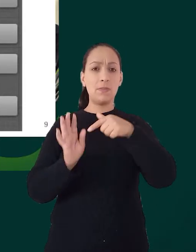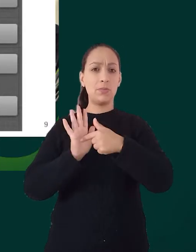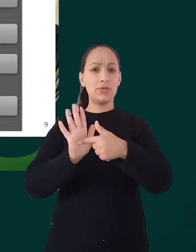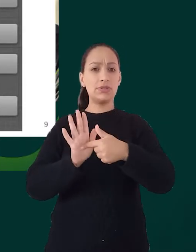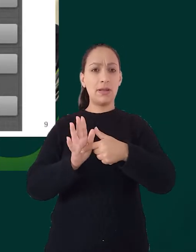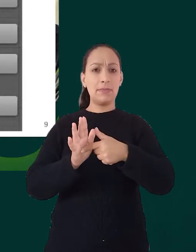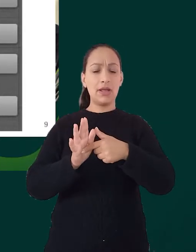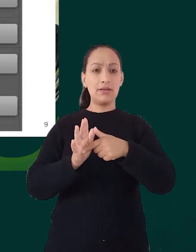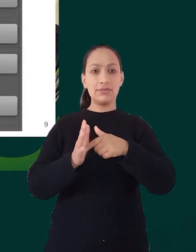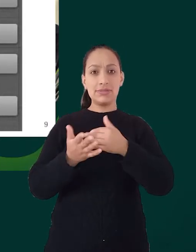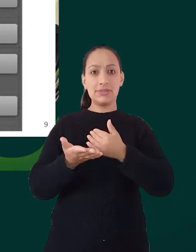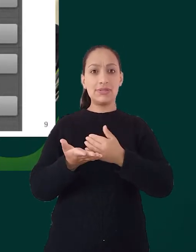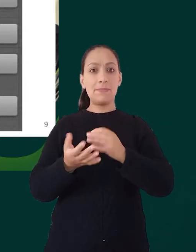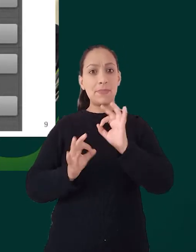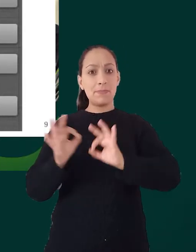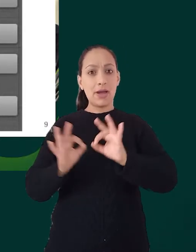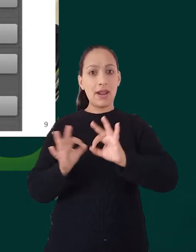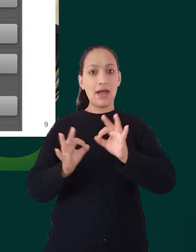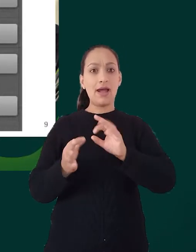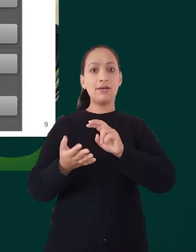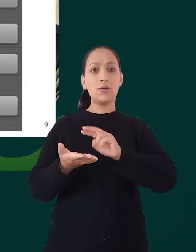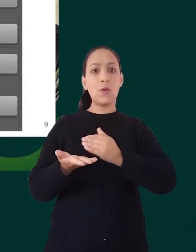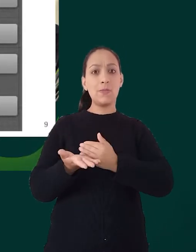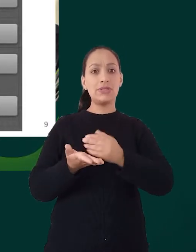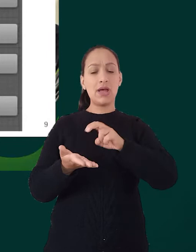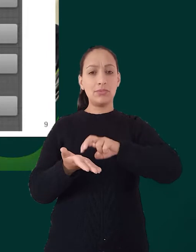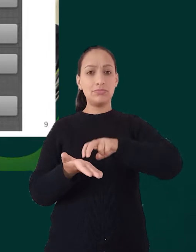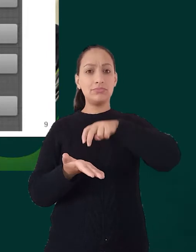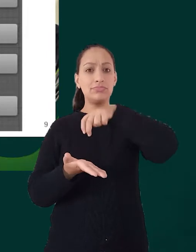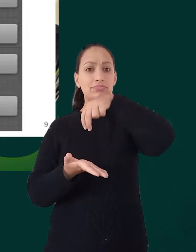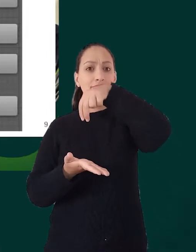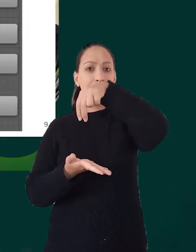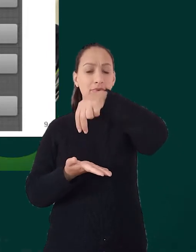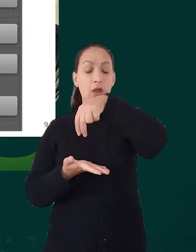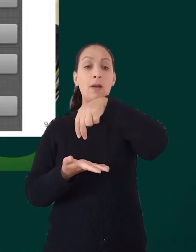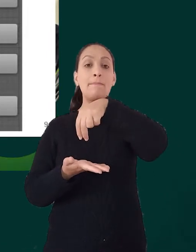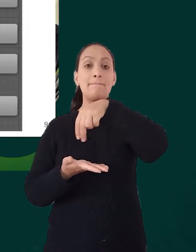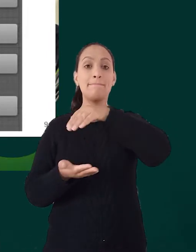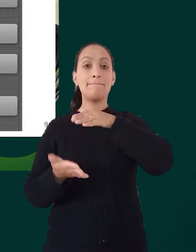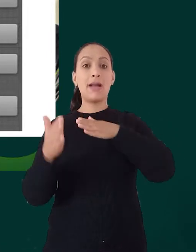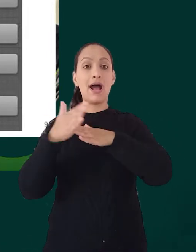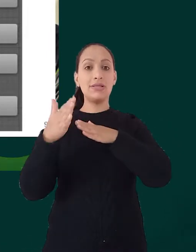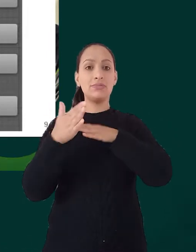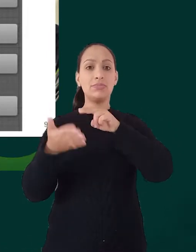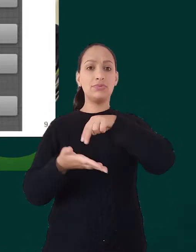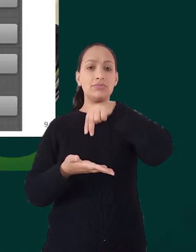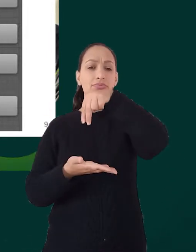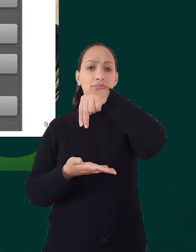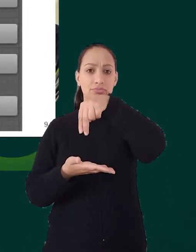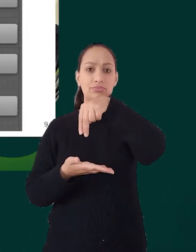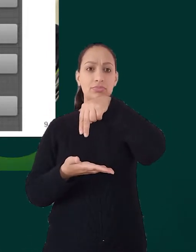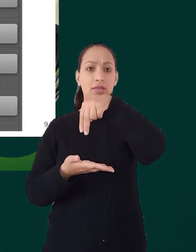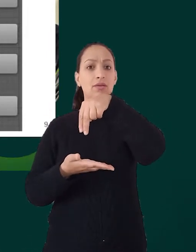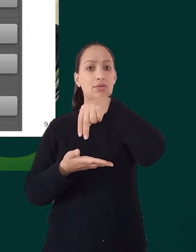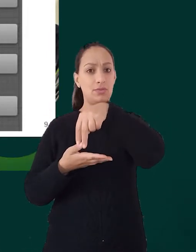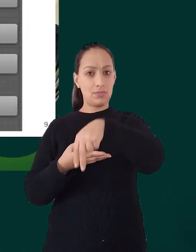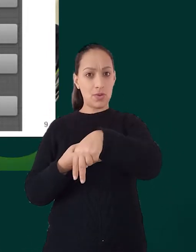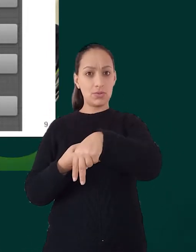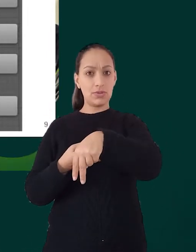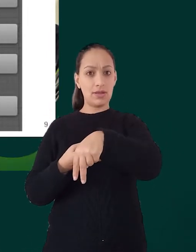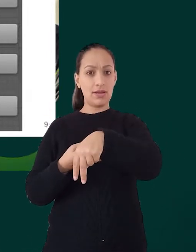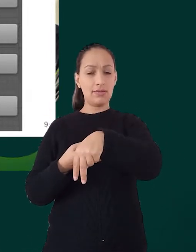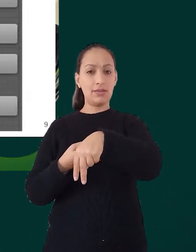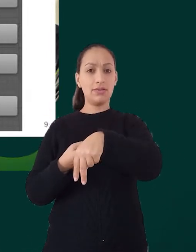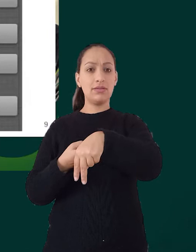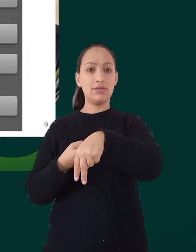o pulo, atingir a parte máxima, começar a ascendência, pousar,